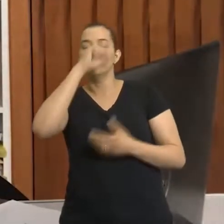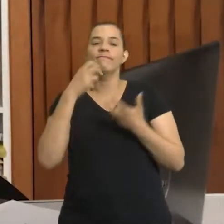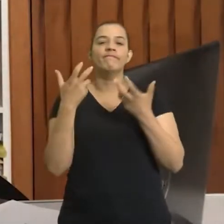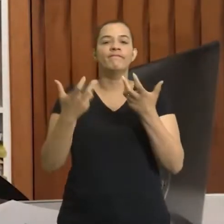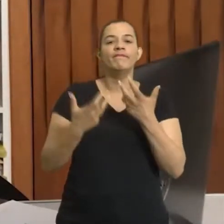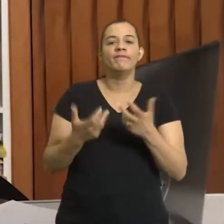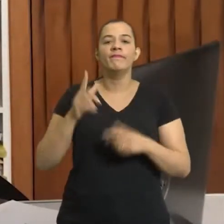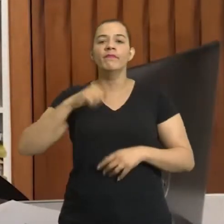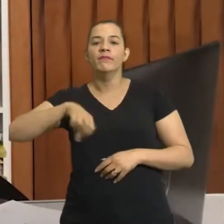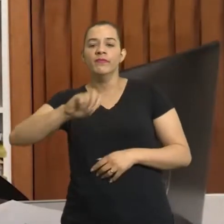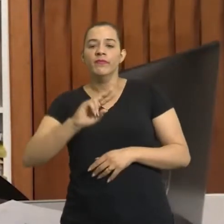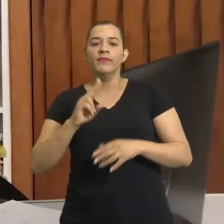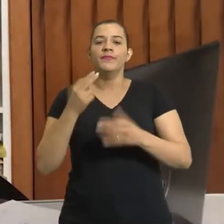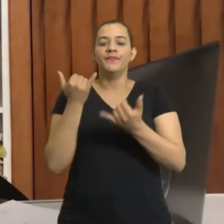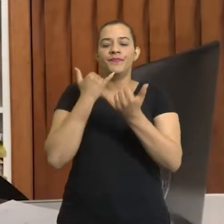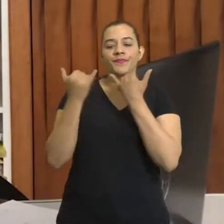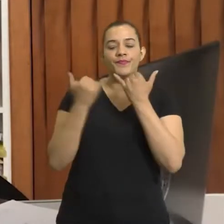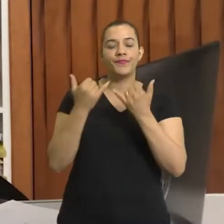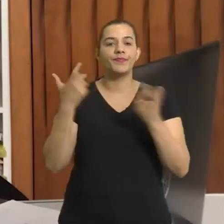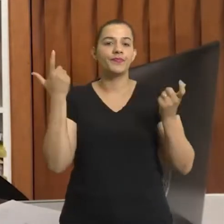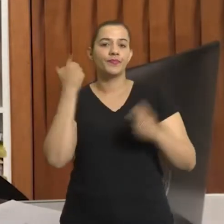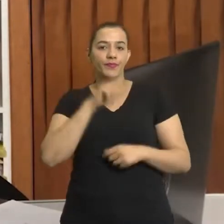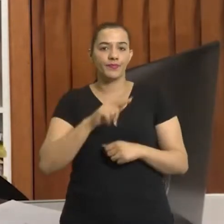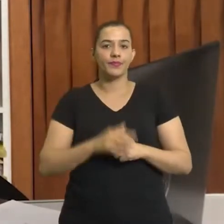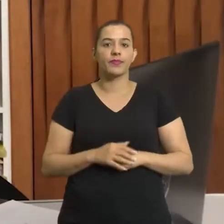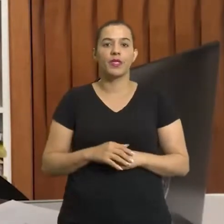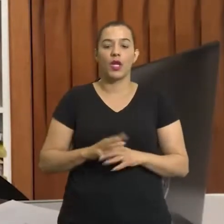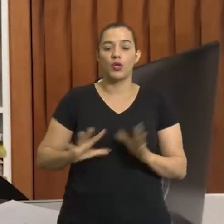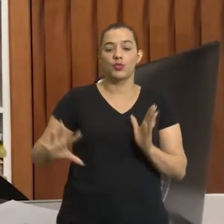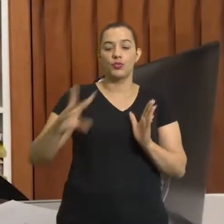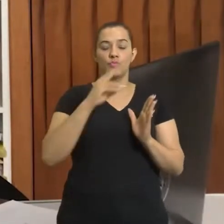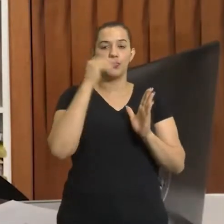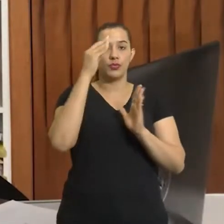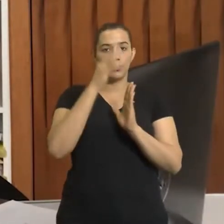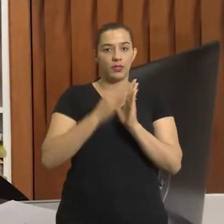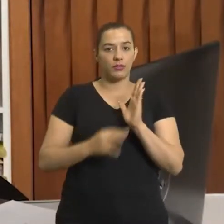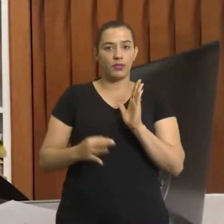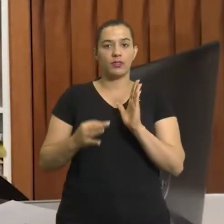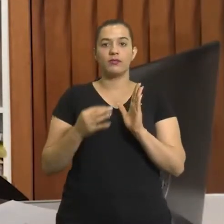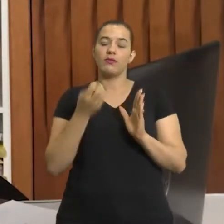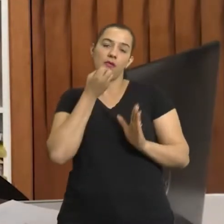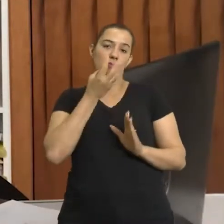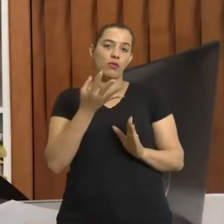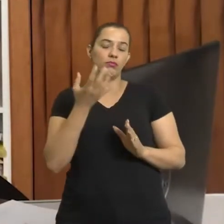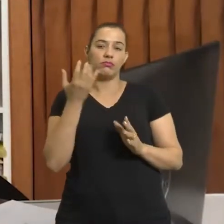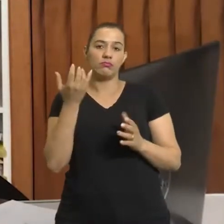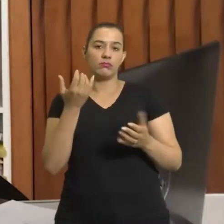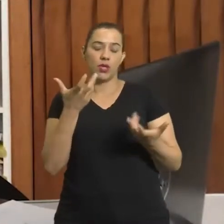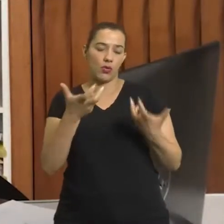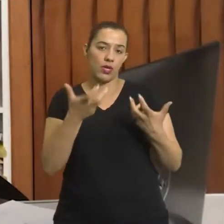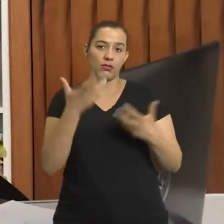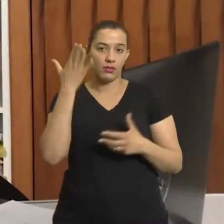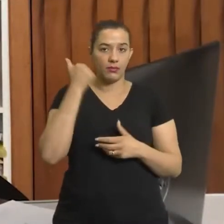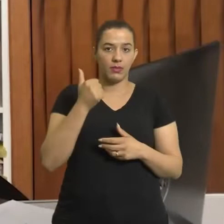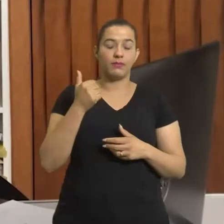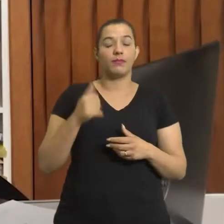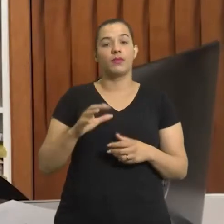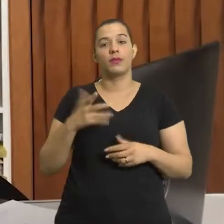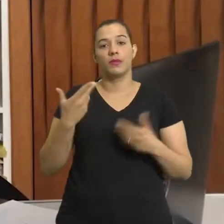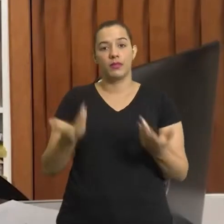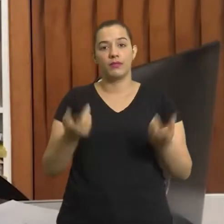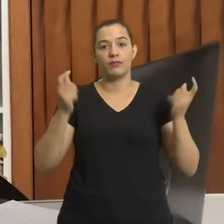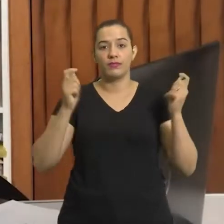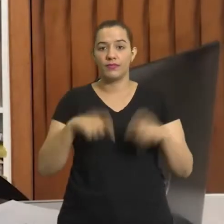ou com a informação que eu estou buscando? Nem sempre tudo aquilo que está no texto nos interessa. Então, um leitor competente é aquele